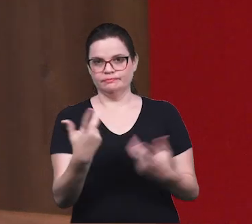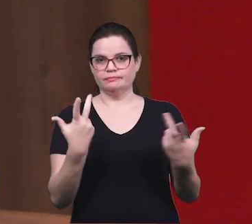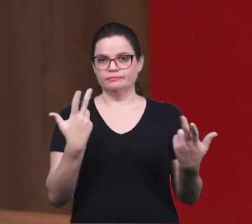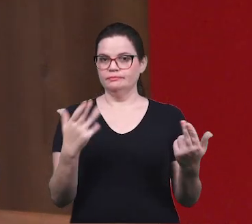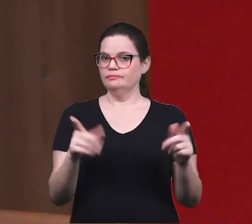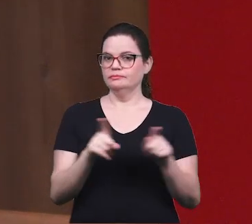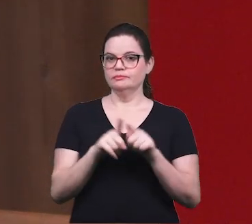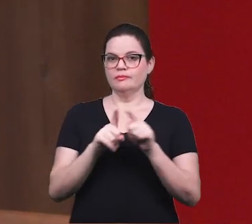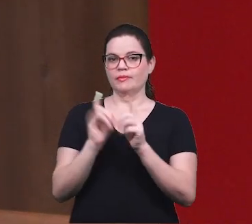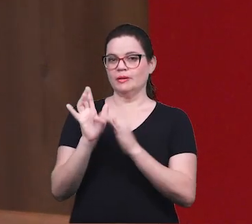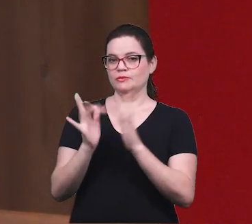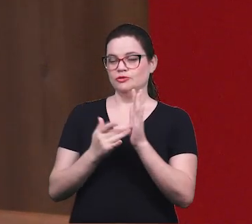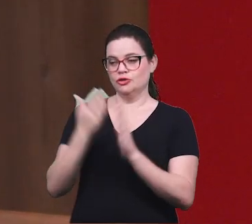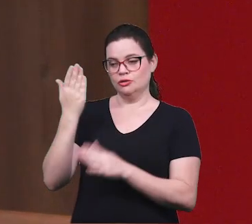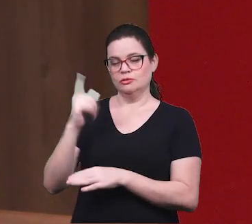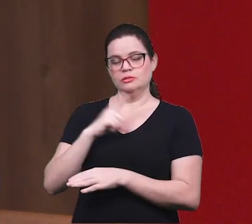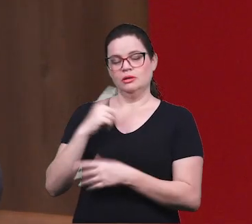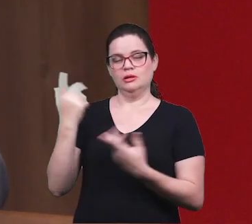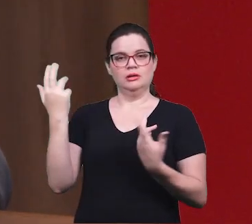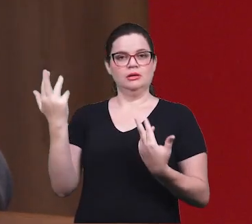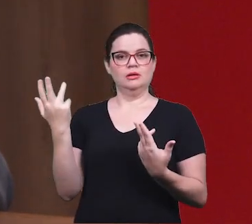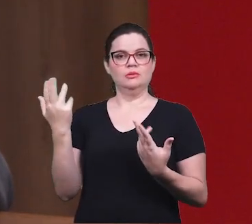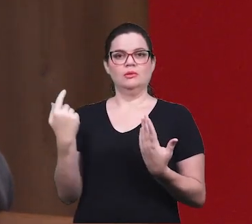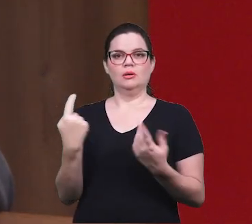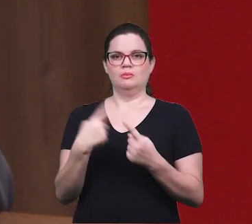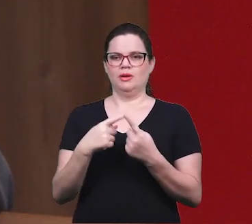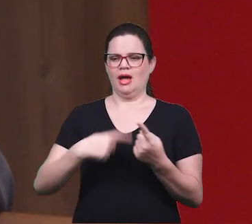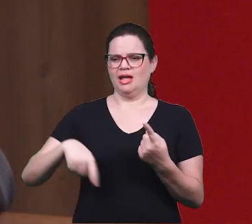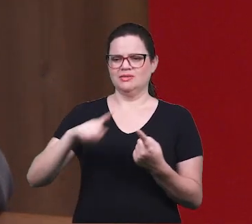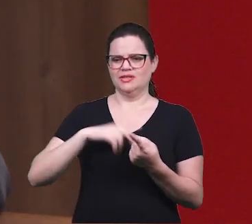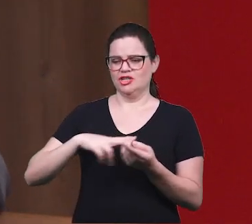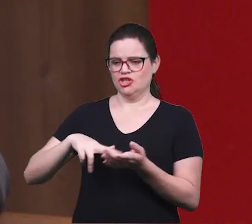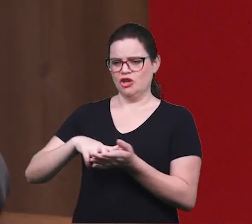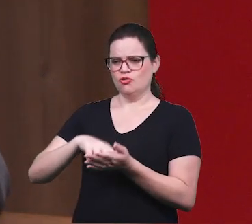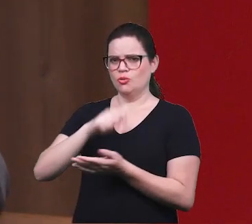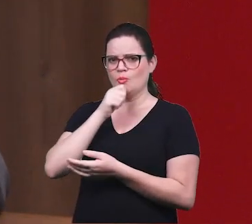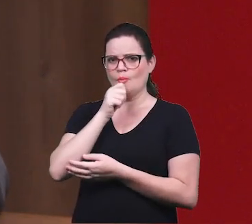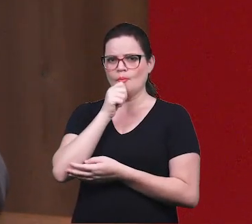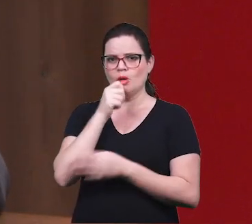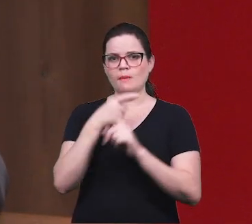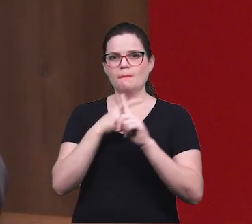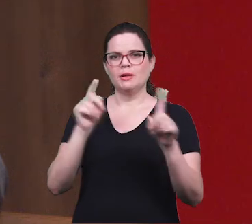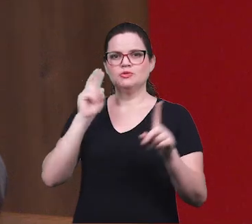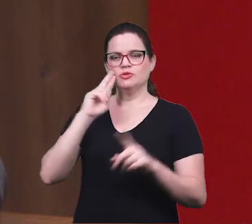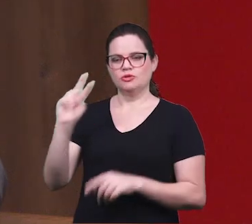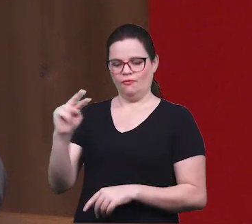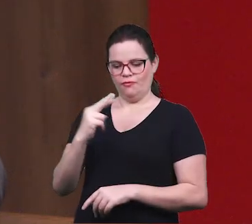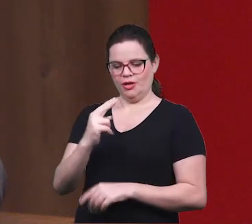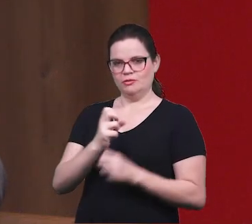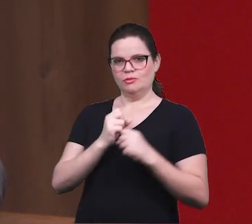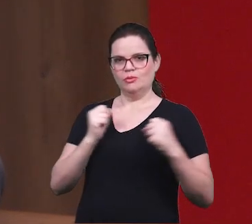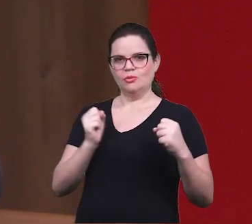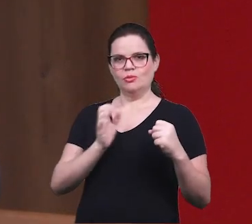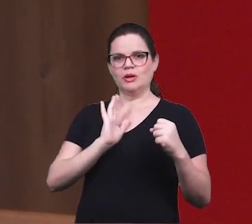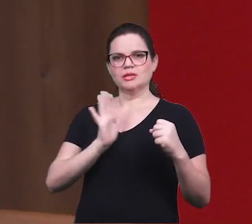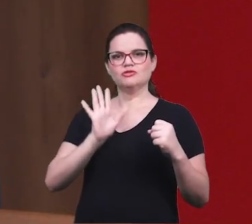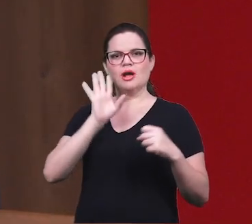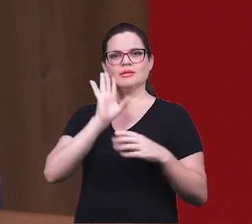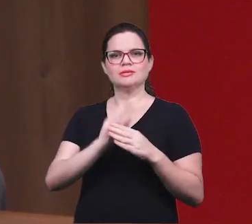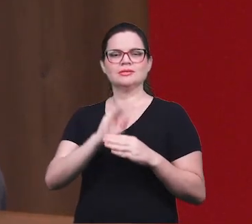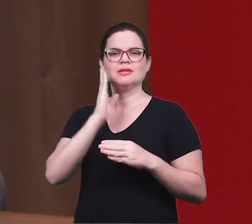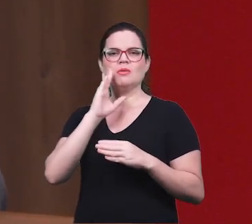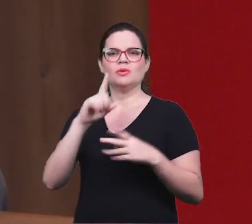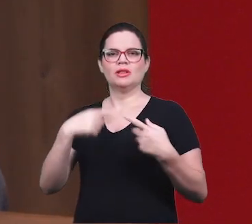Quando nós vamos caminhando, ainda nem ajoelhamos para clamar, ele já conhece o que se passa conosco. Então,